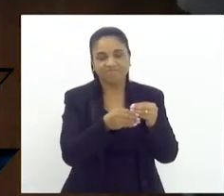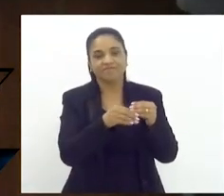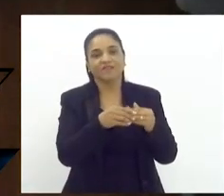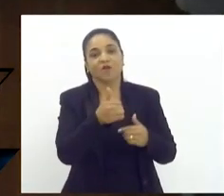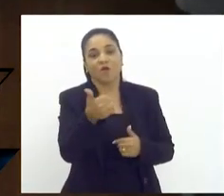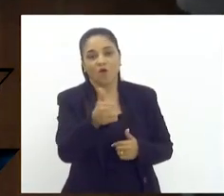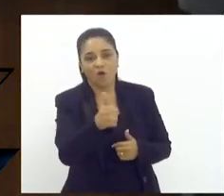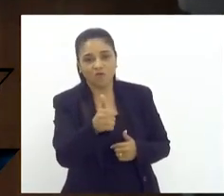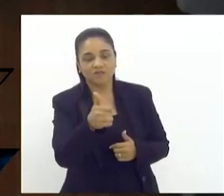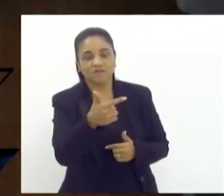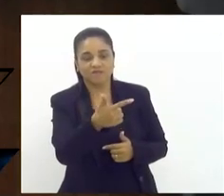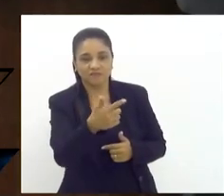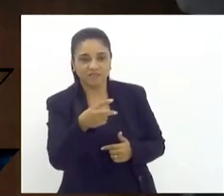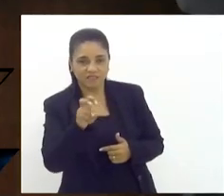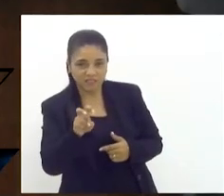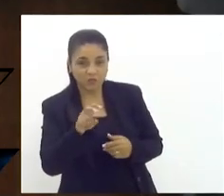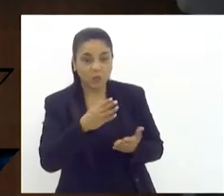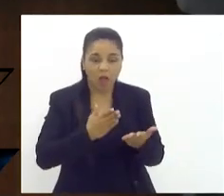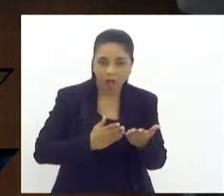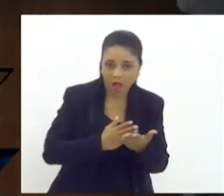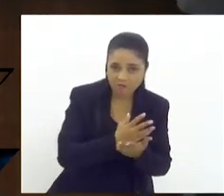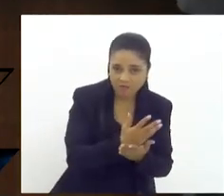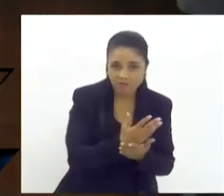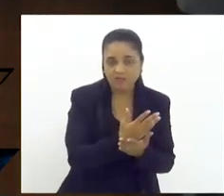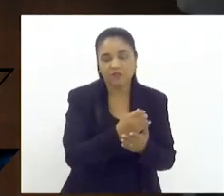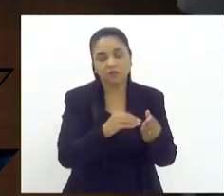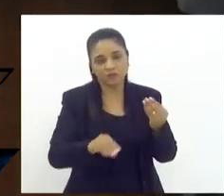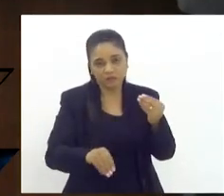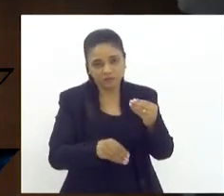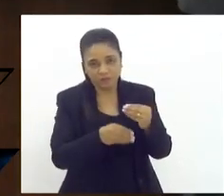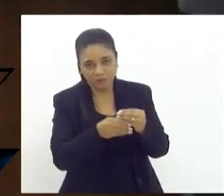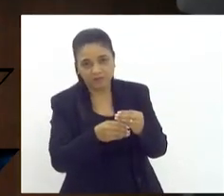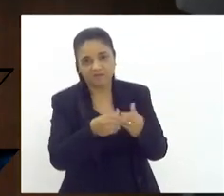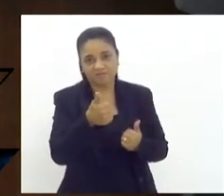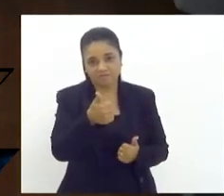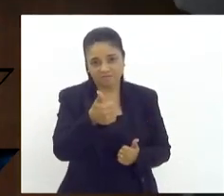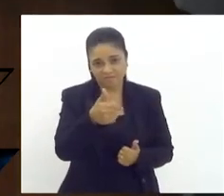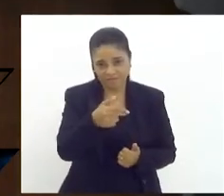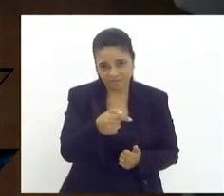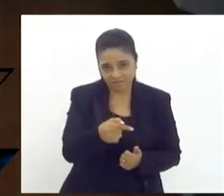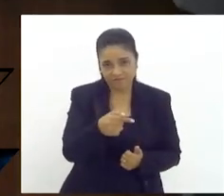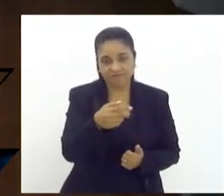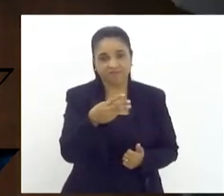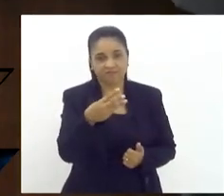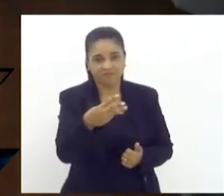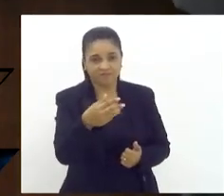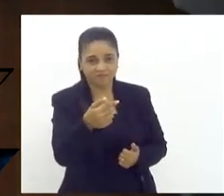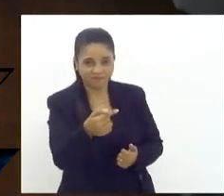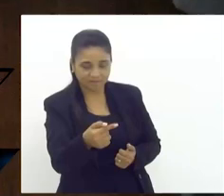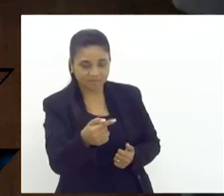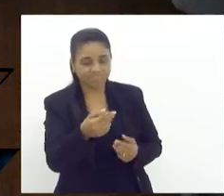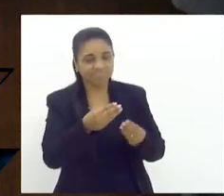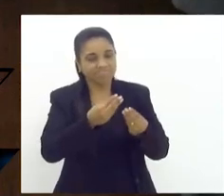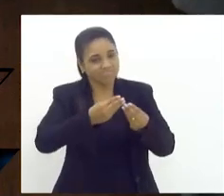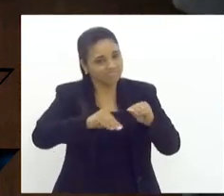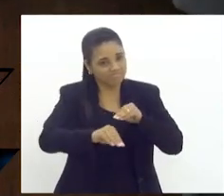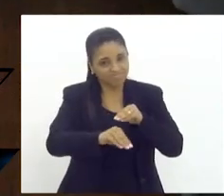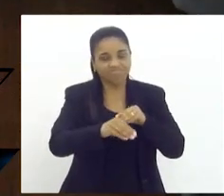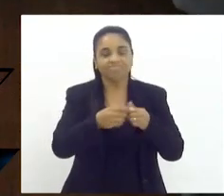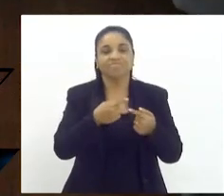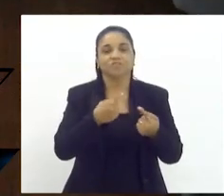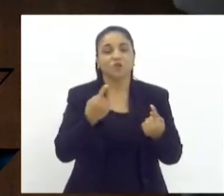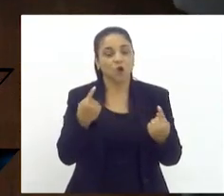pela aprovação consumir emenda da emenda 17 número 32 pela rejeição da emenda número 8